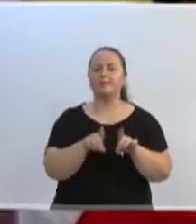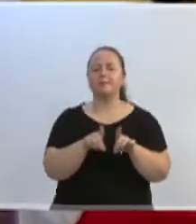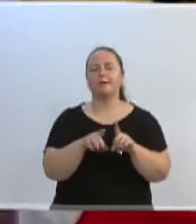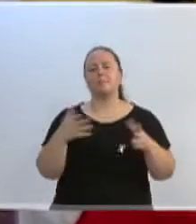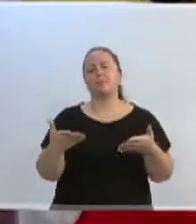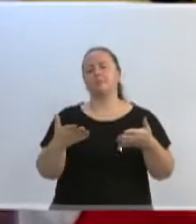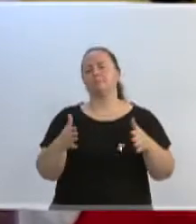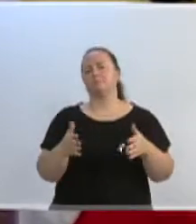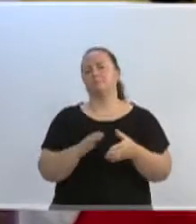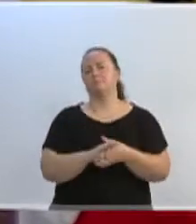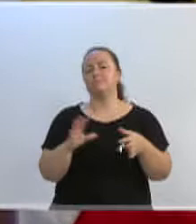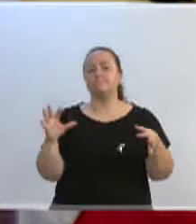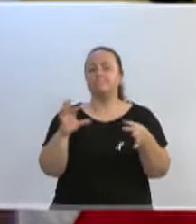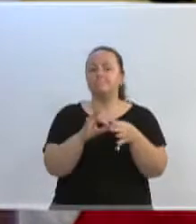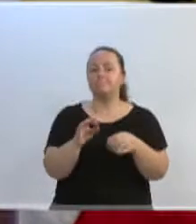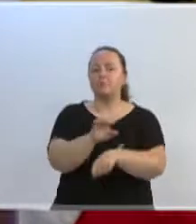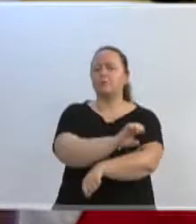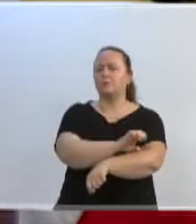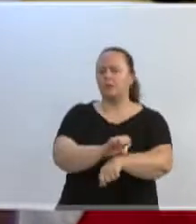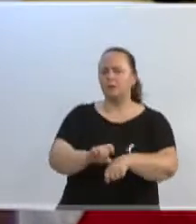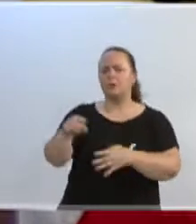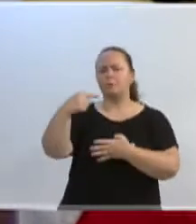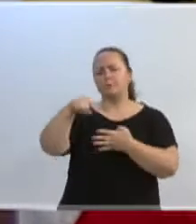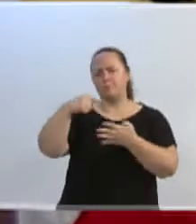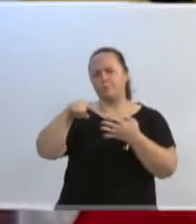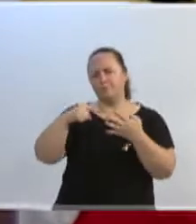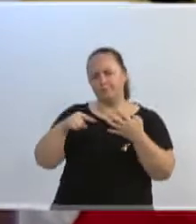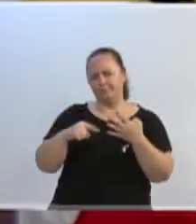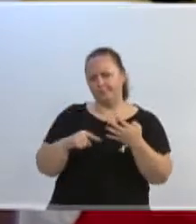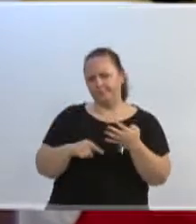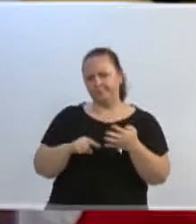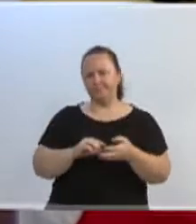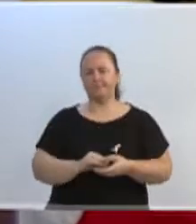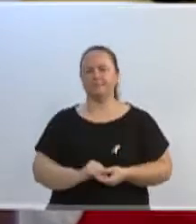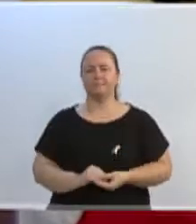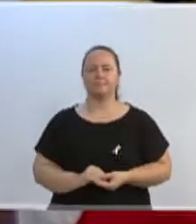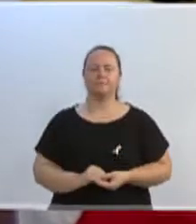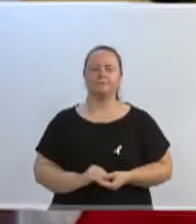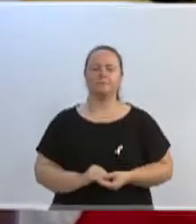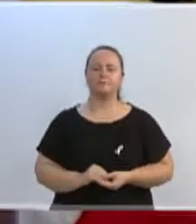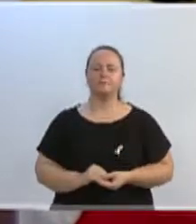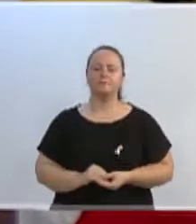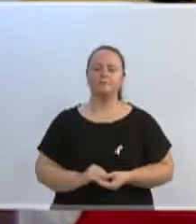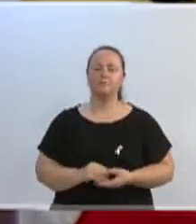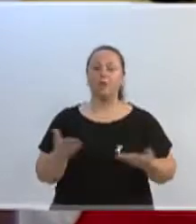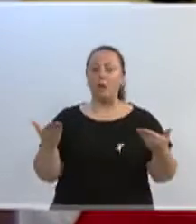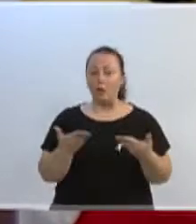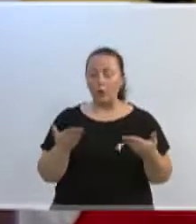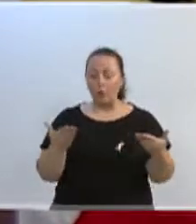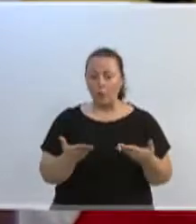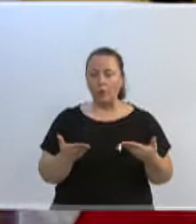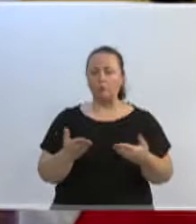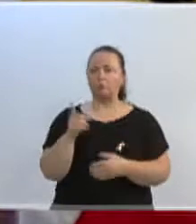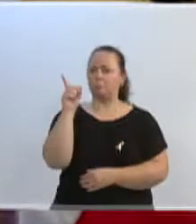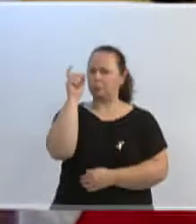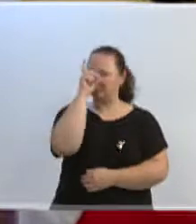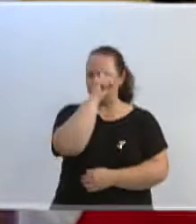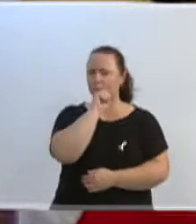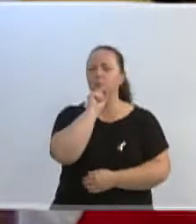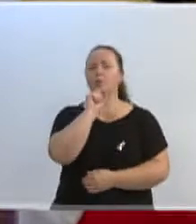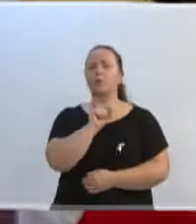educação, inclui todos os aspectos. Como dificuldade hoje que nós encontramos é